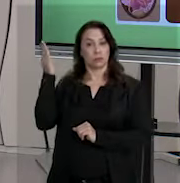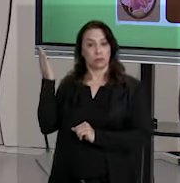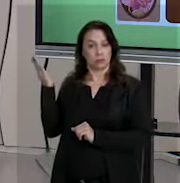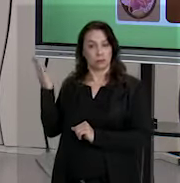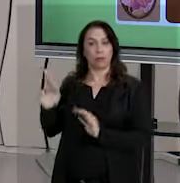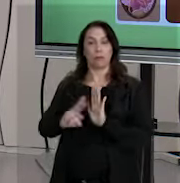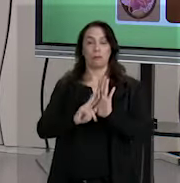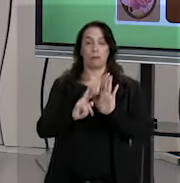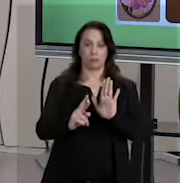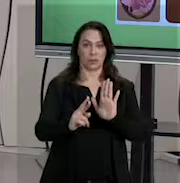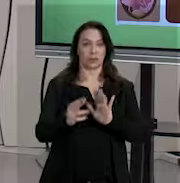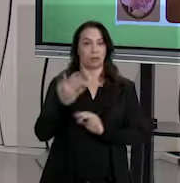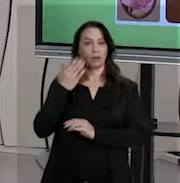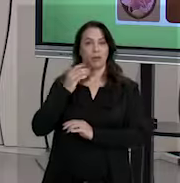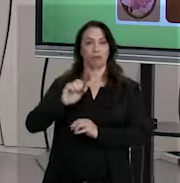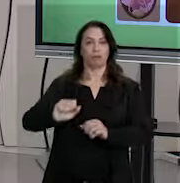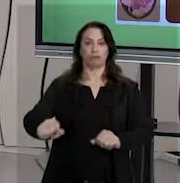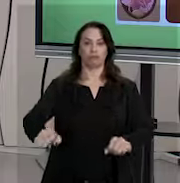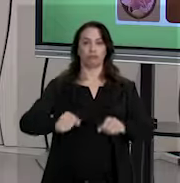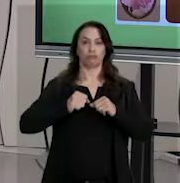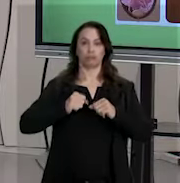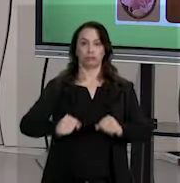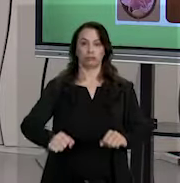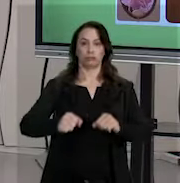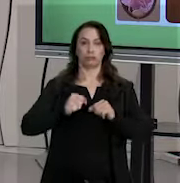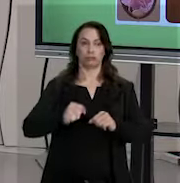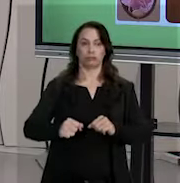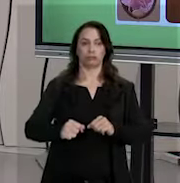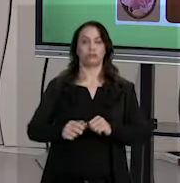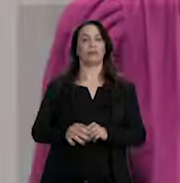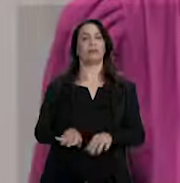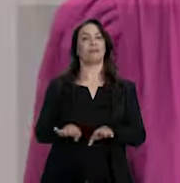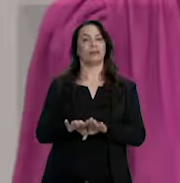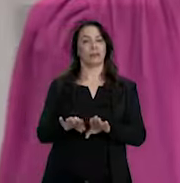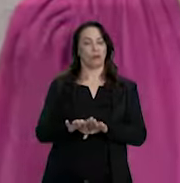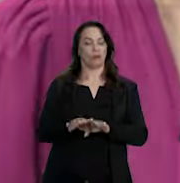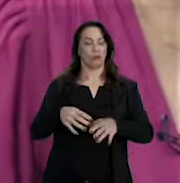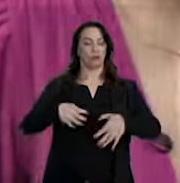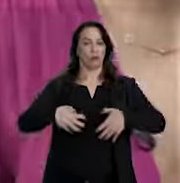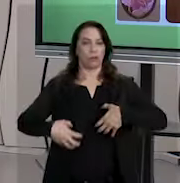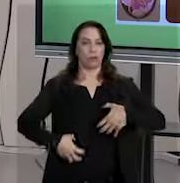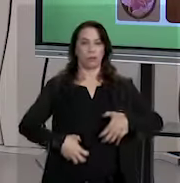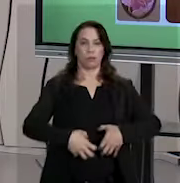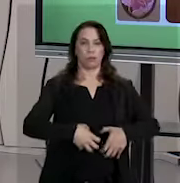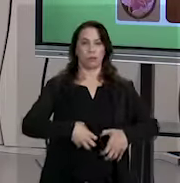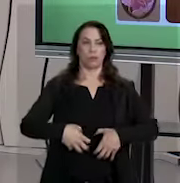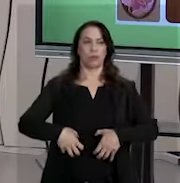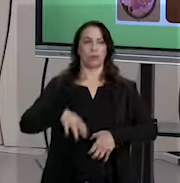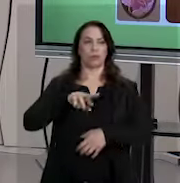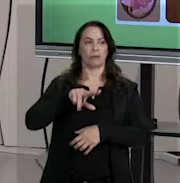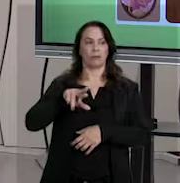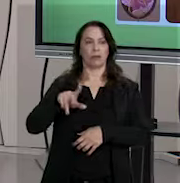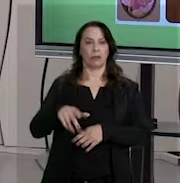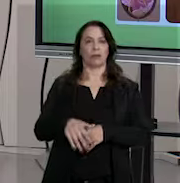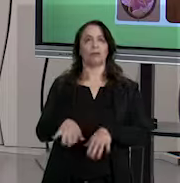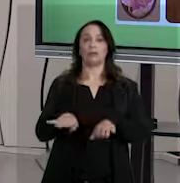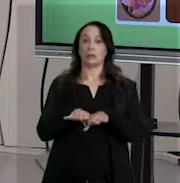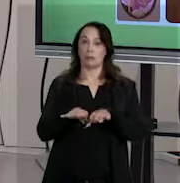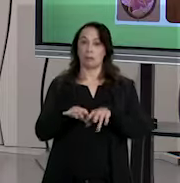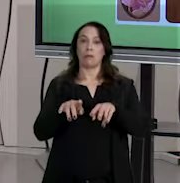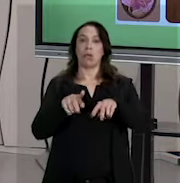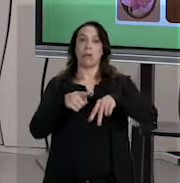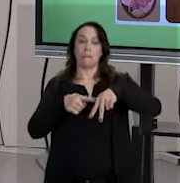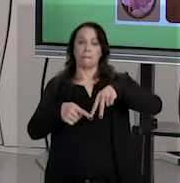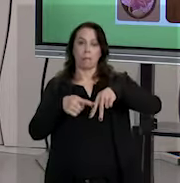dos braços e os sistemas aqui pelos órgãos que a gente representou nessa... As articulações das pernas também, né?